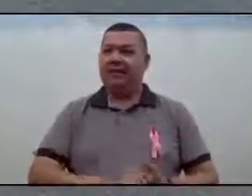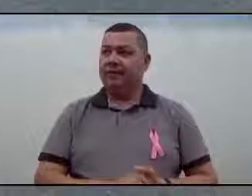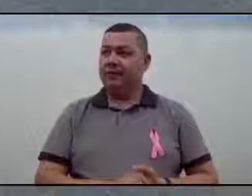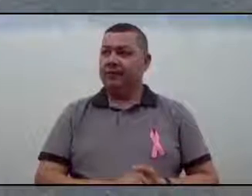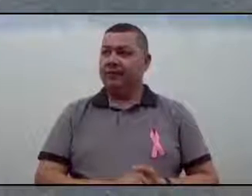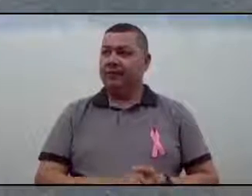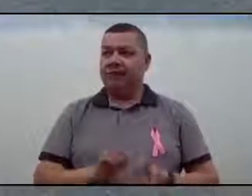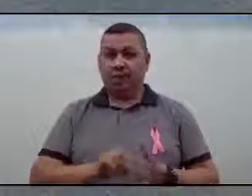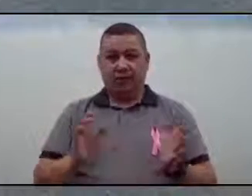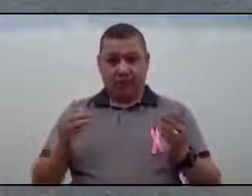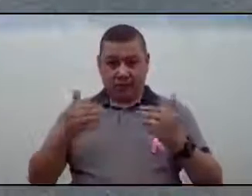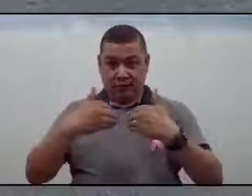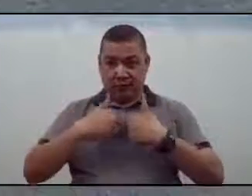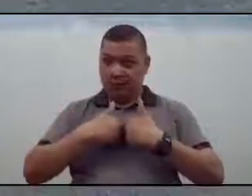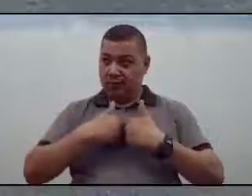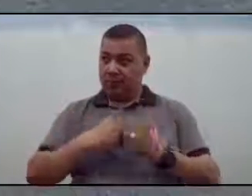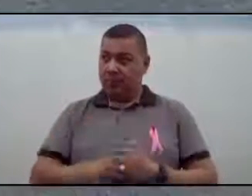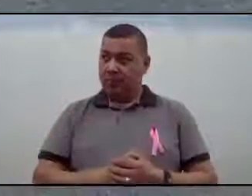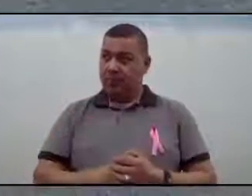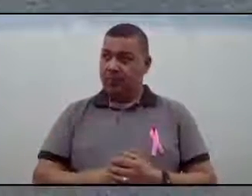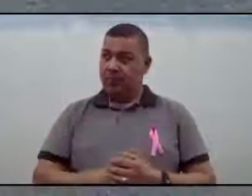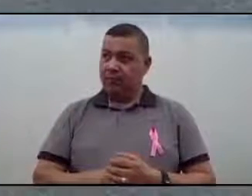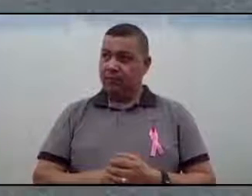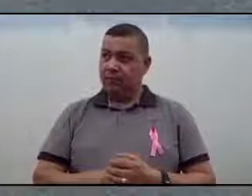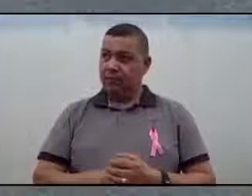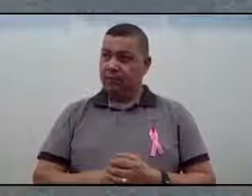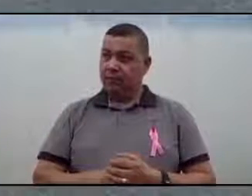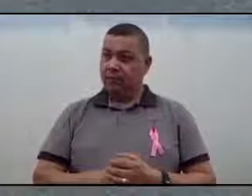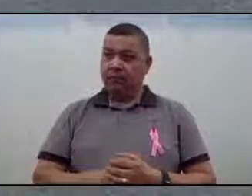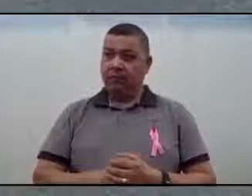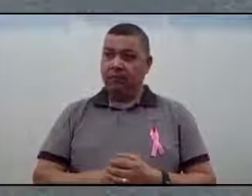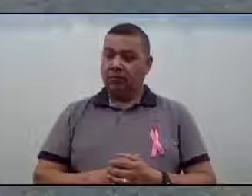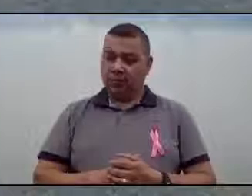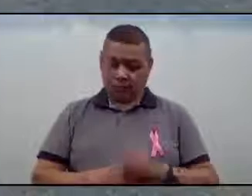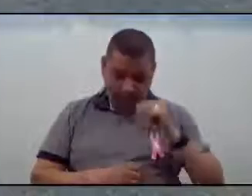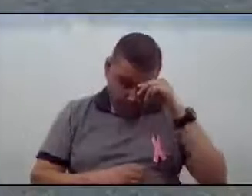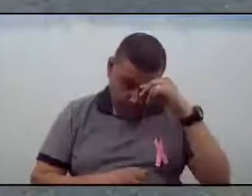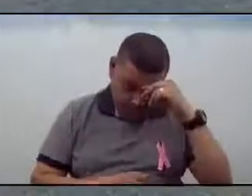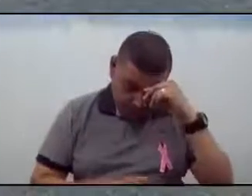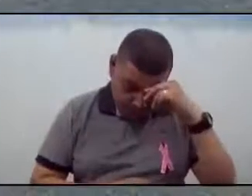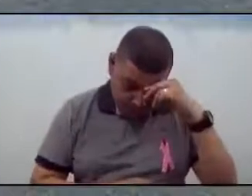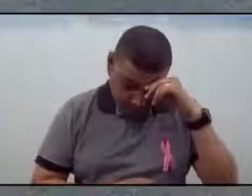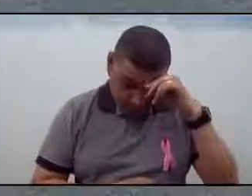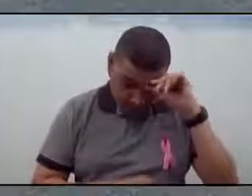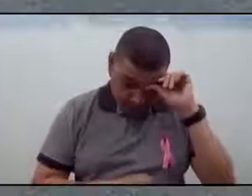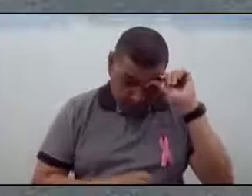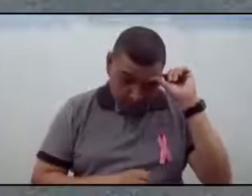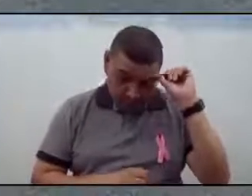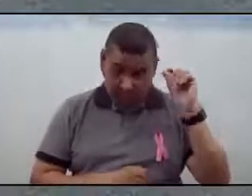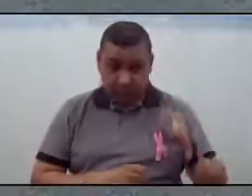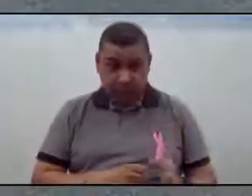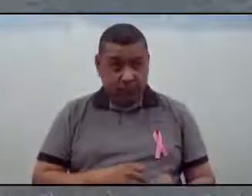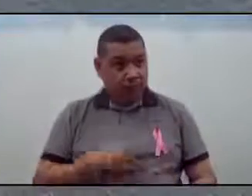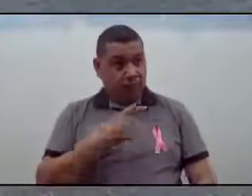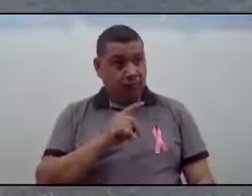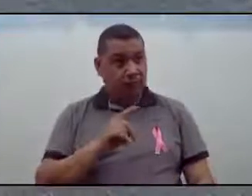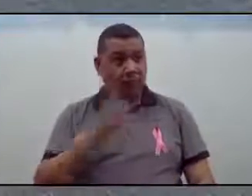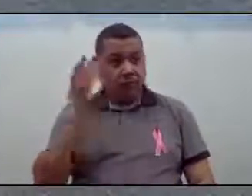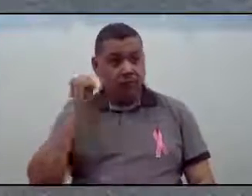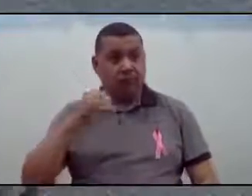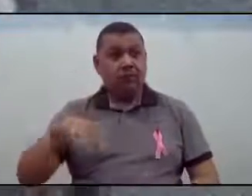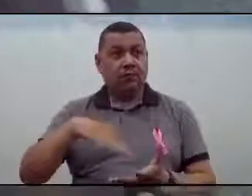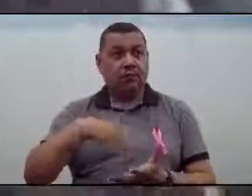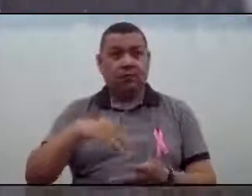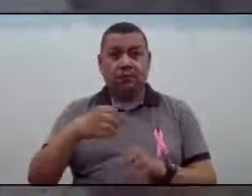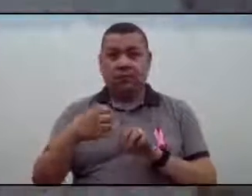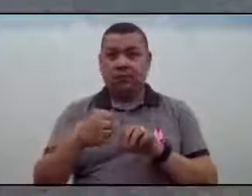ele ser servidor municipal e ter a total consciência que a Secretaria de Saúde, a Secretaria de Educação